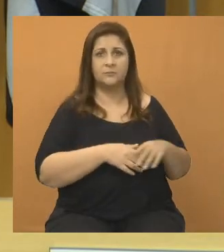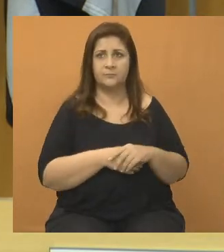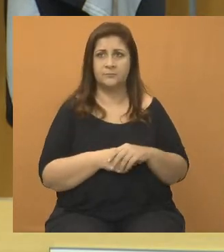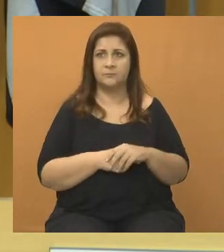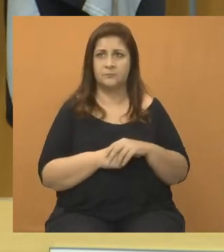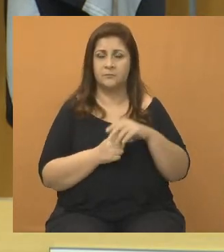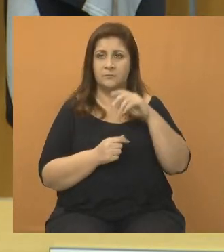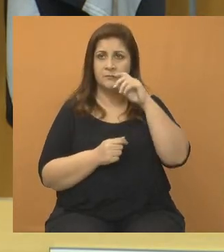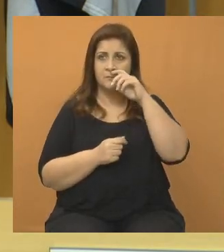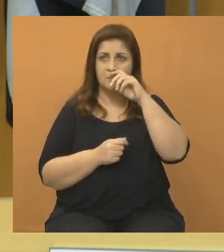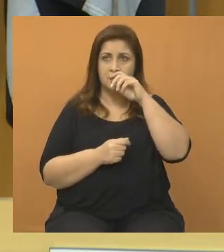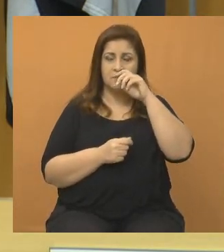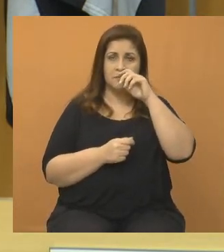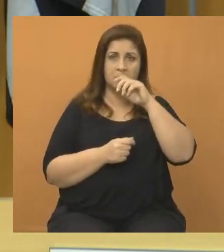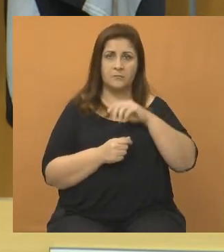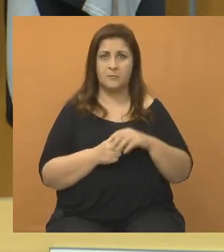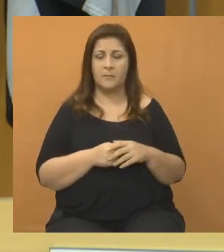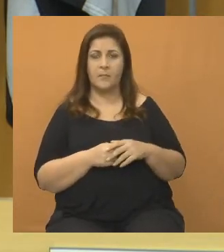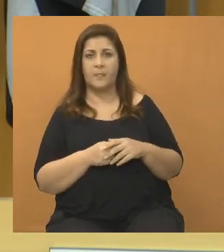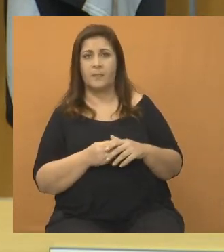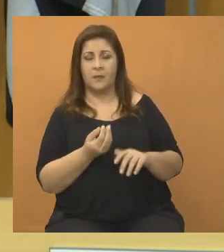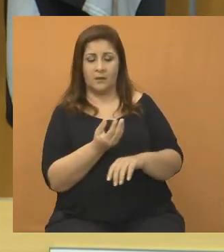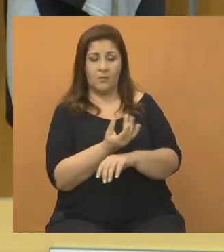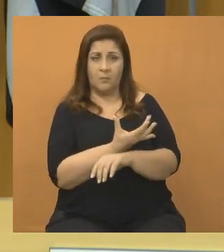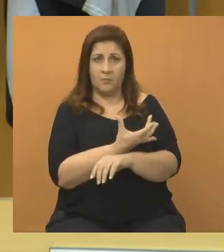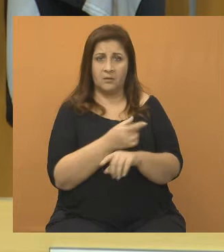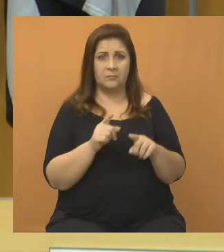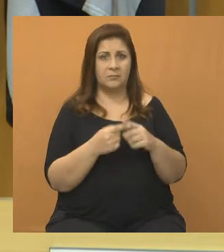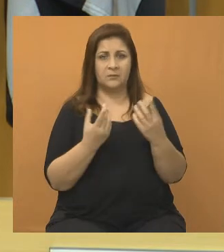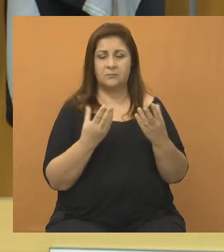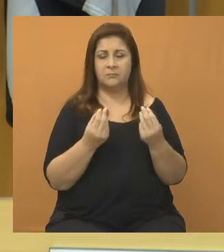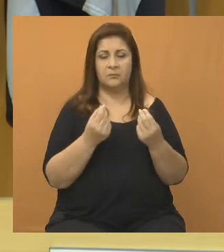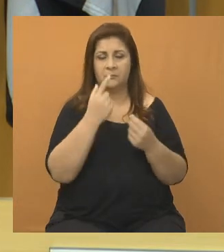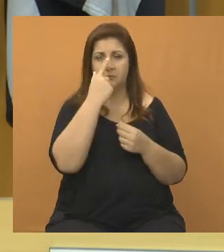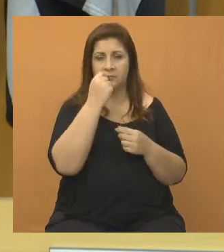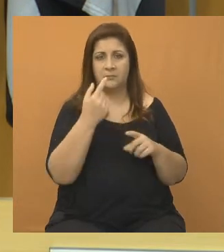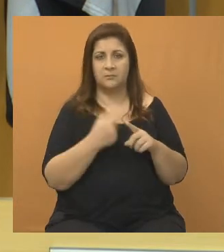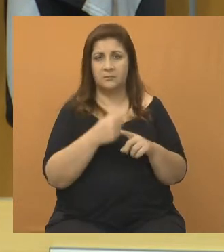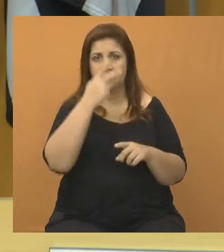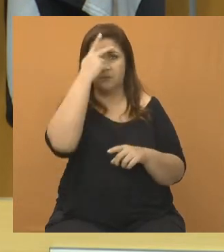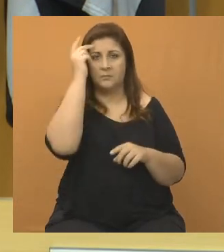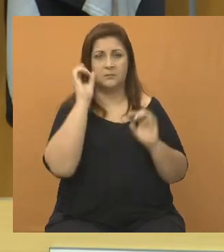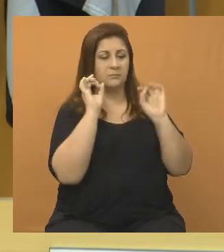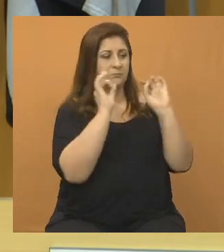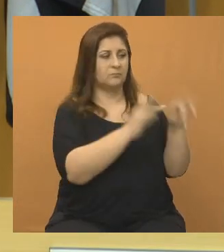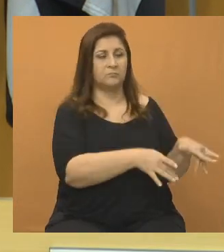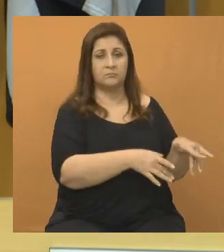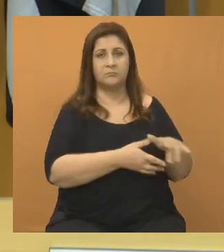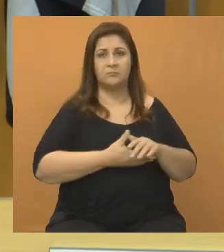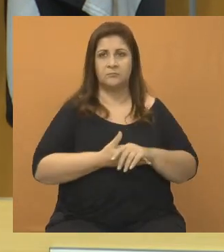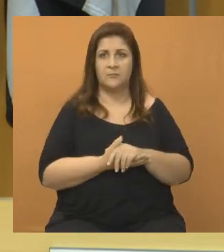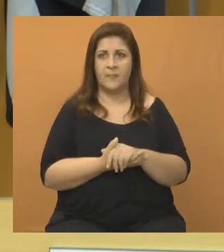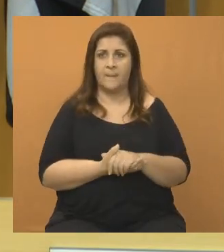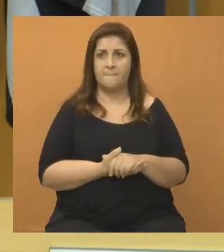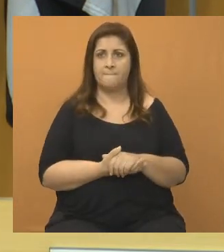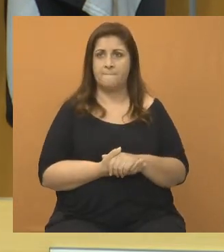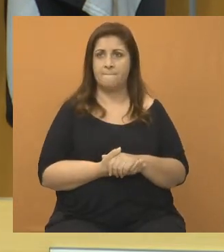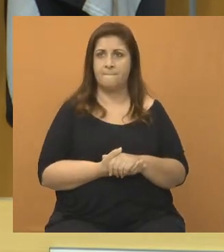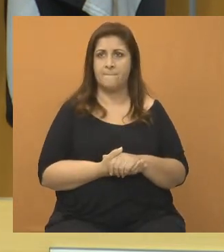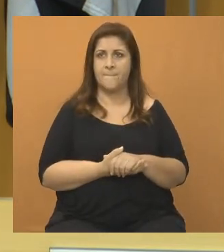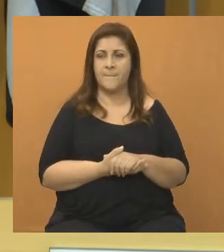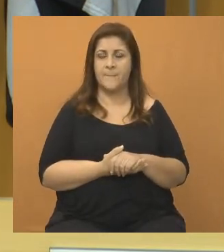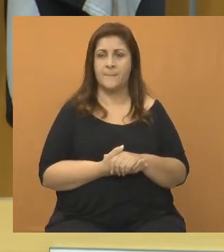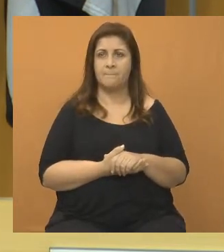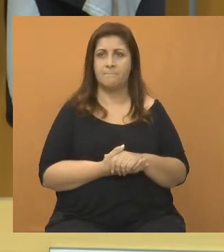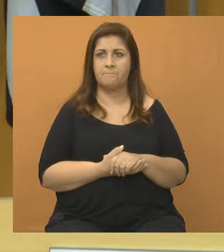mato, né? Que o mato faz parte do natural, mas, né, a ação do ser humano ali fez com que o